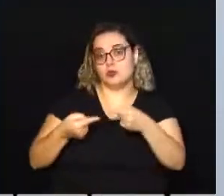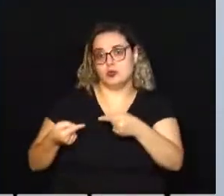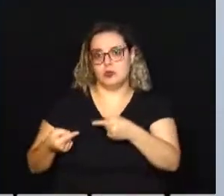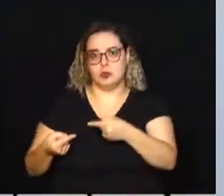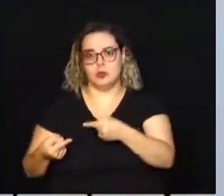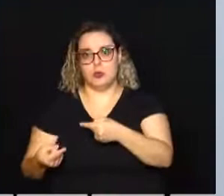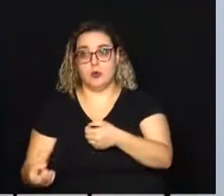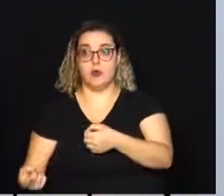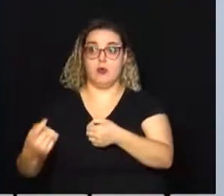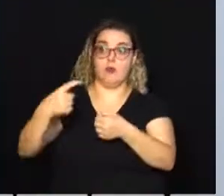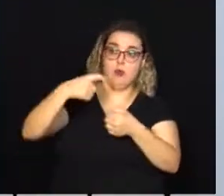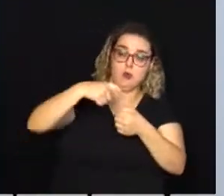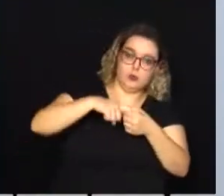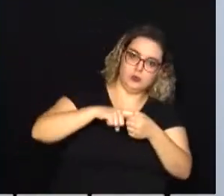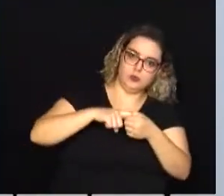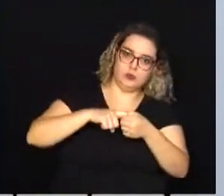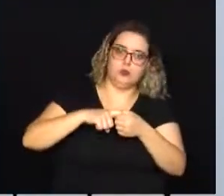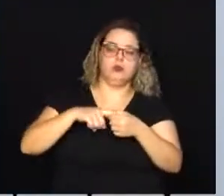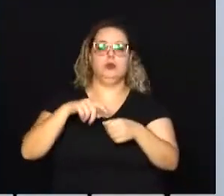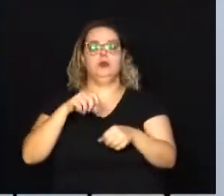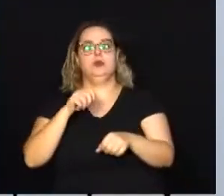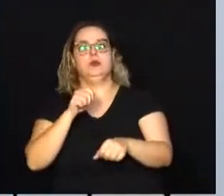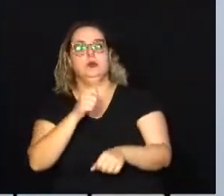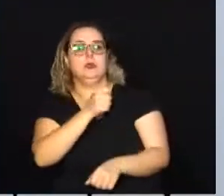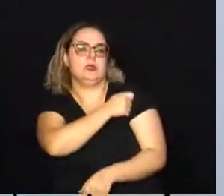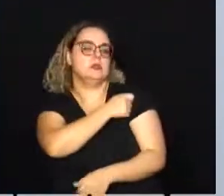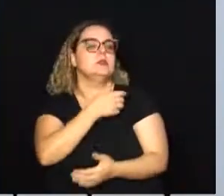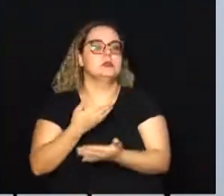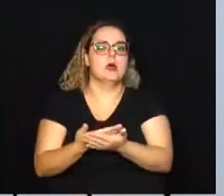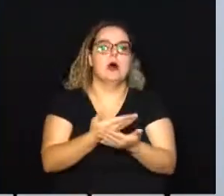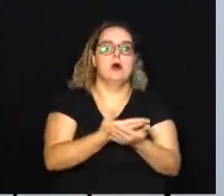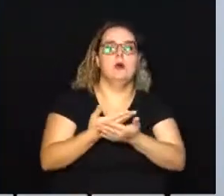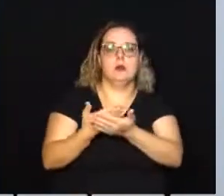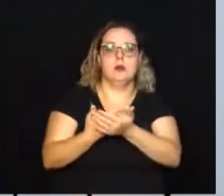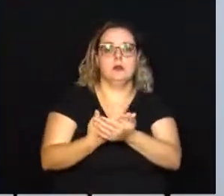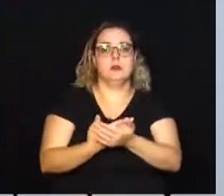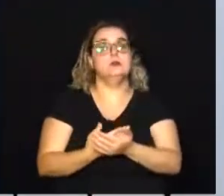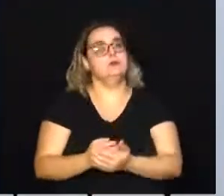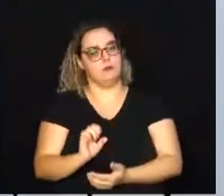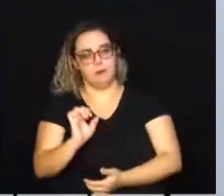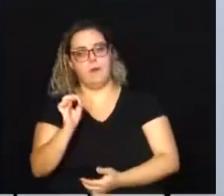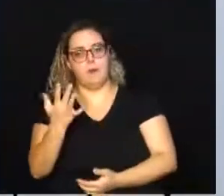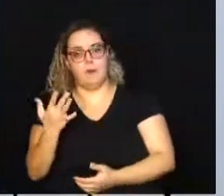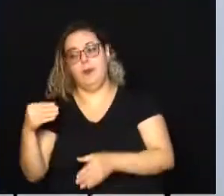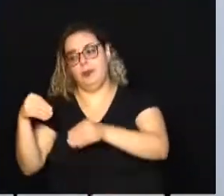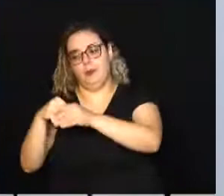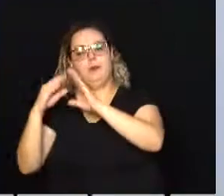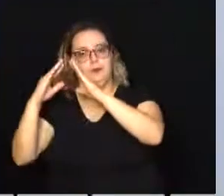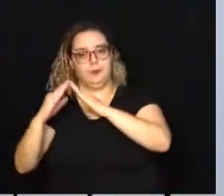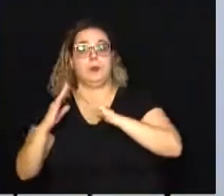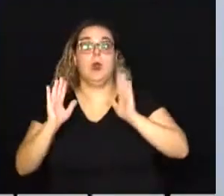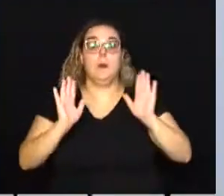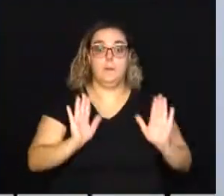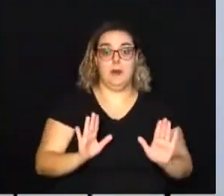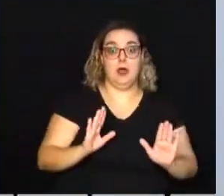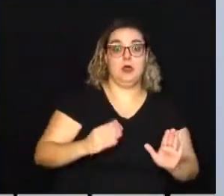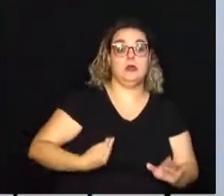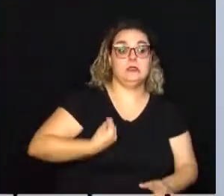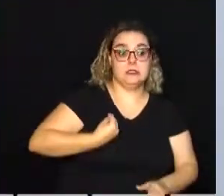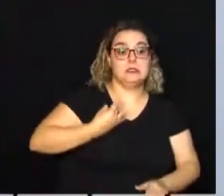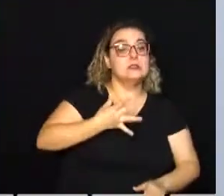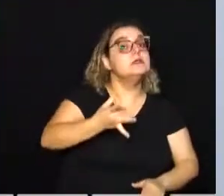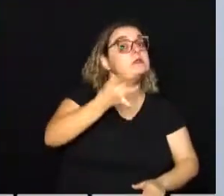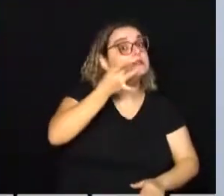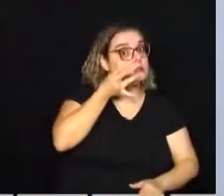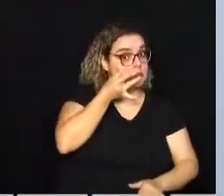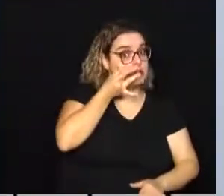das aulas. As aulas estão acontecendo de modo remoto, mas as aulas presenciais, que são fundamentais e imprescindíveis para a